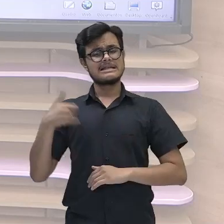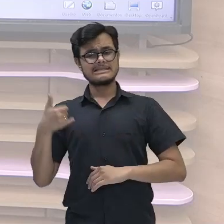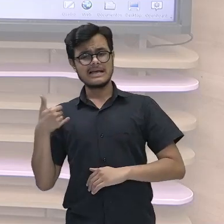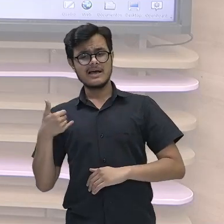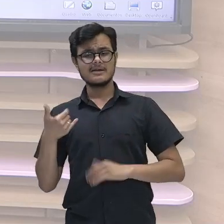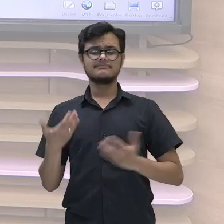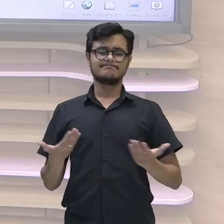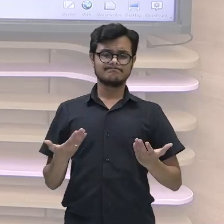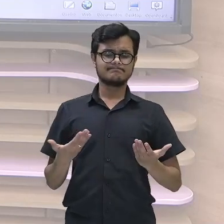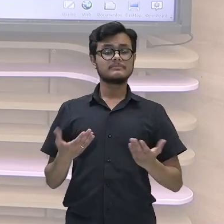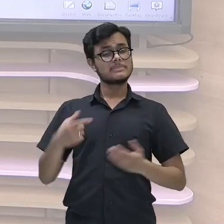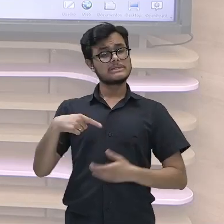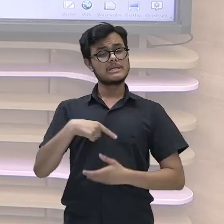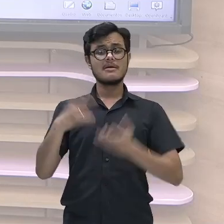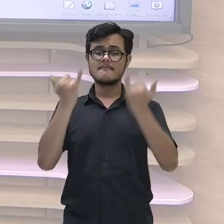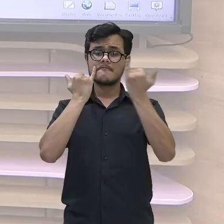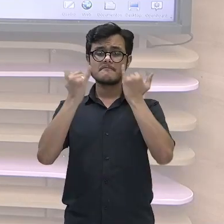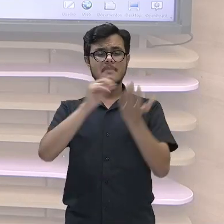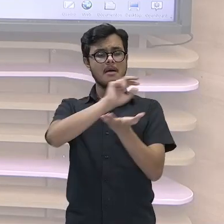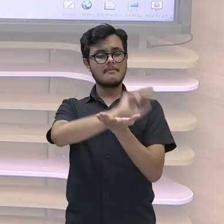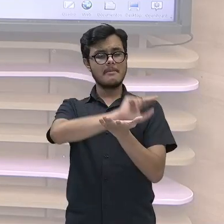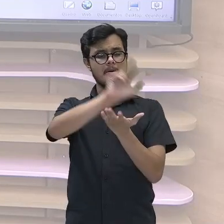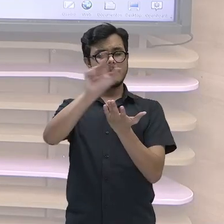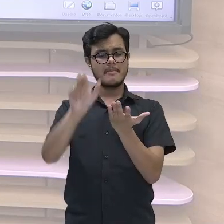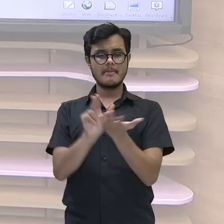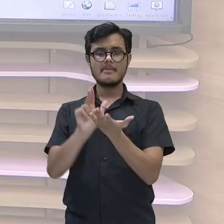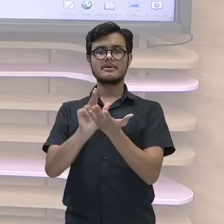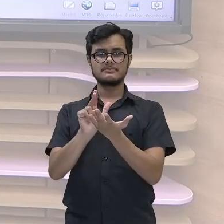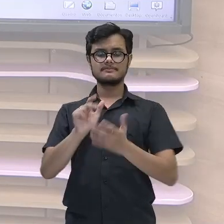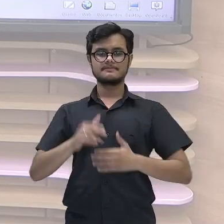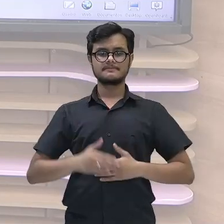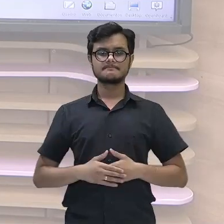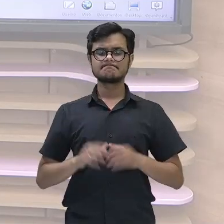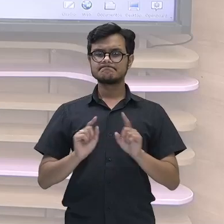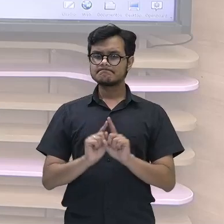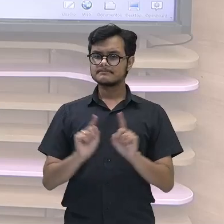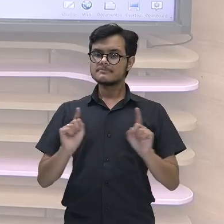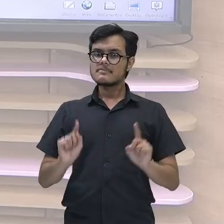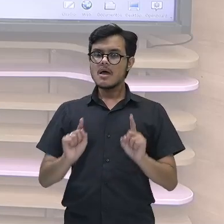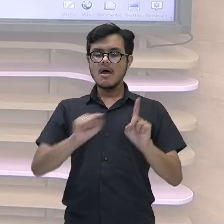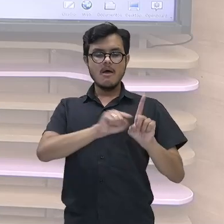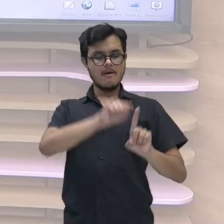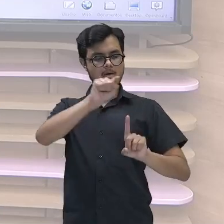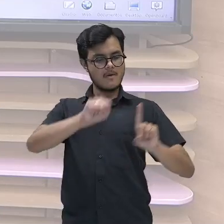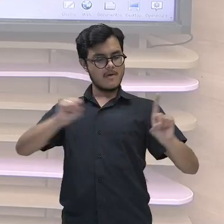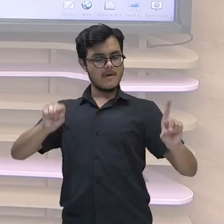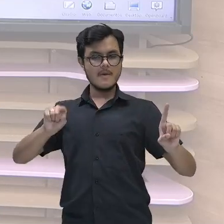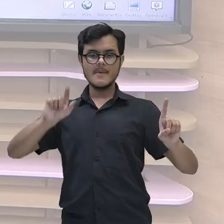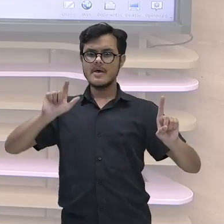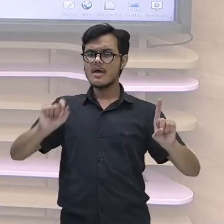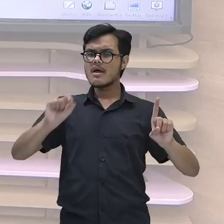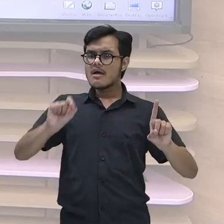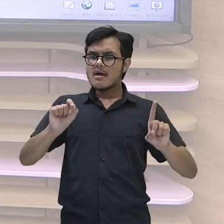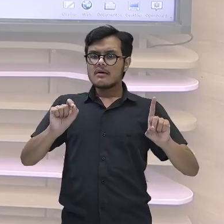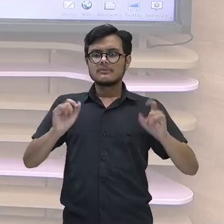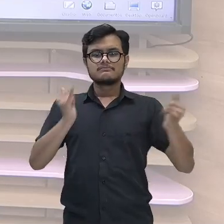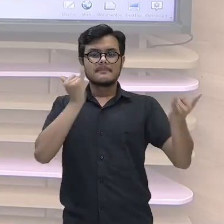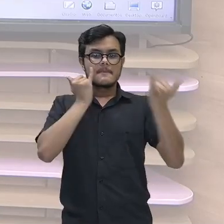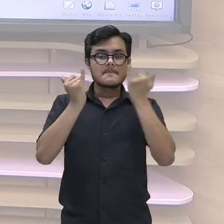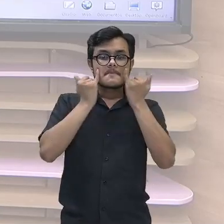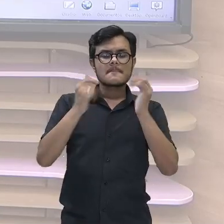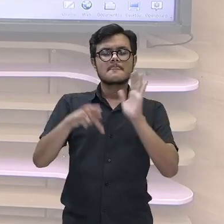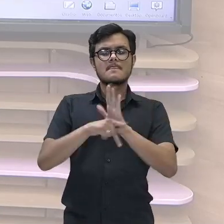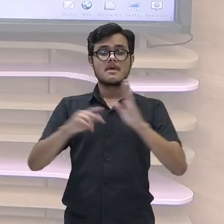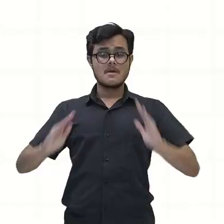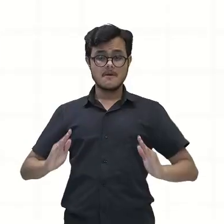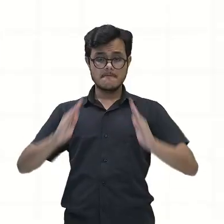Então, eu tenho uma gama de informações, mas alguns desses dados eu posso analisar na pirâmide etária. E aí